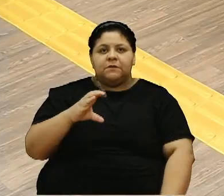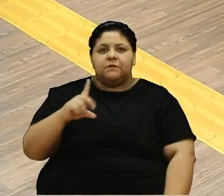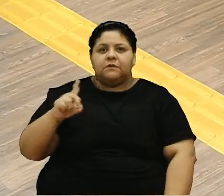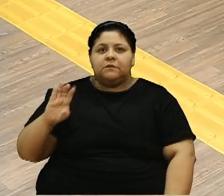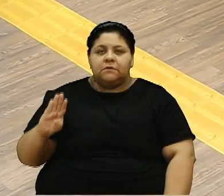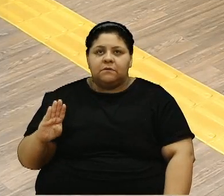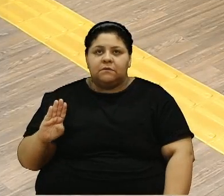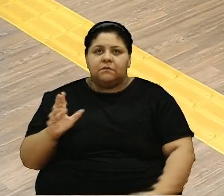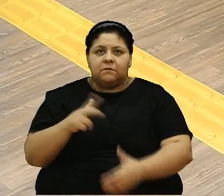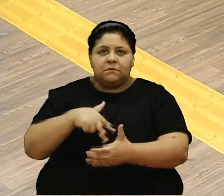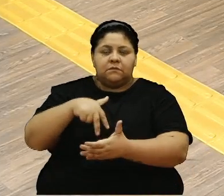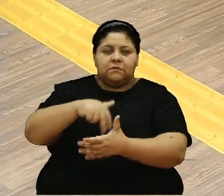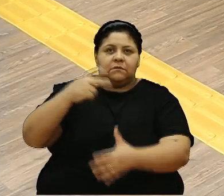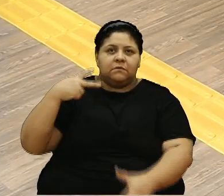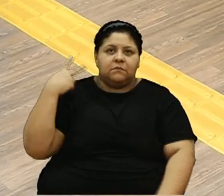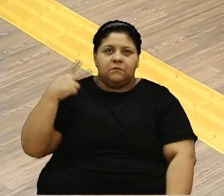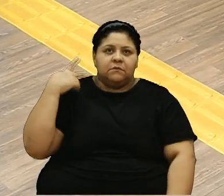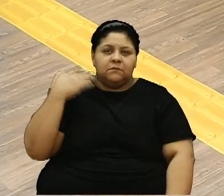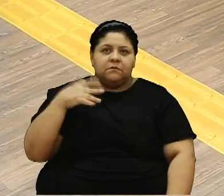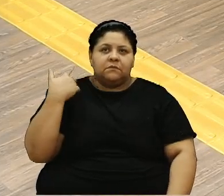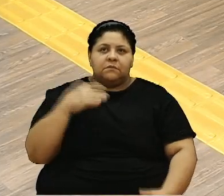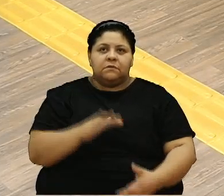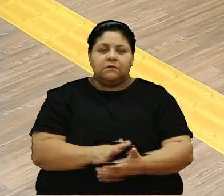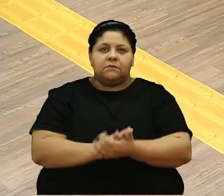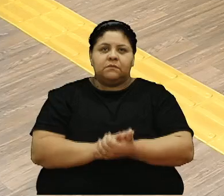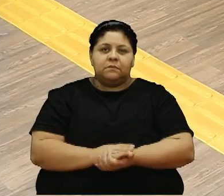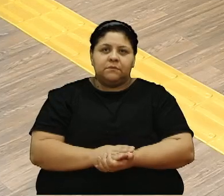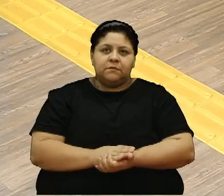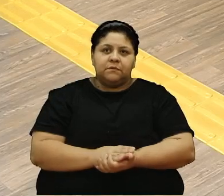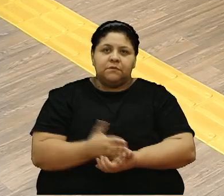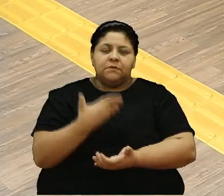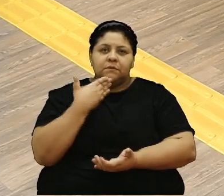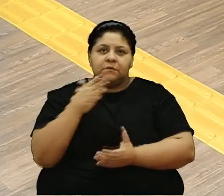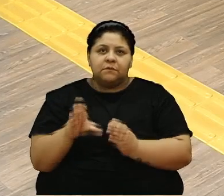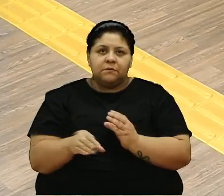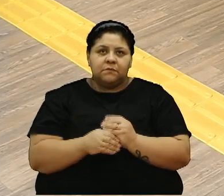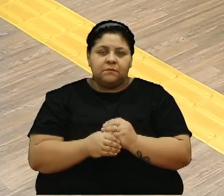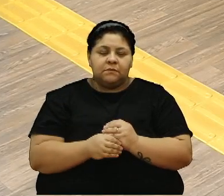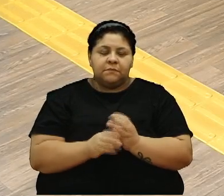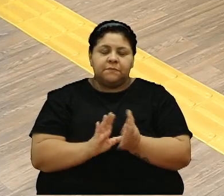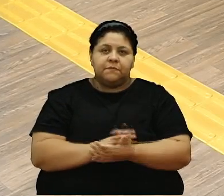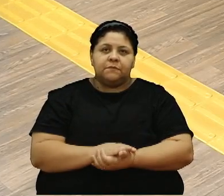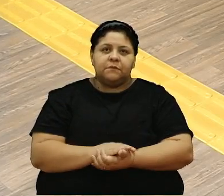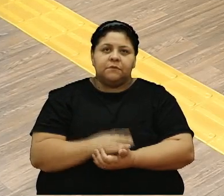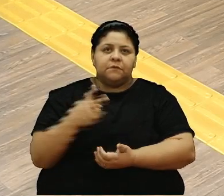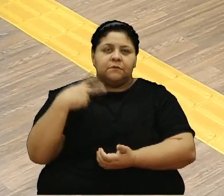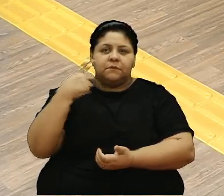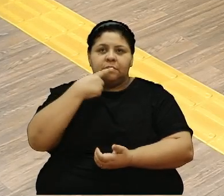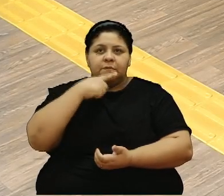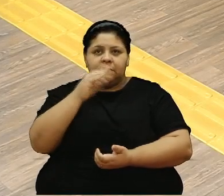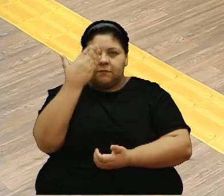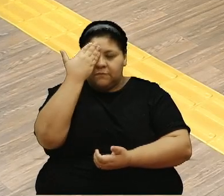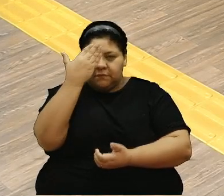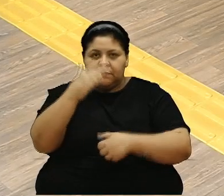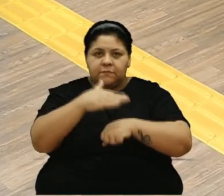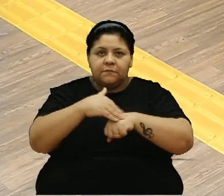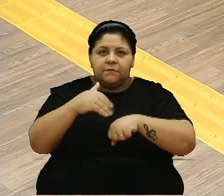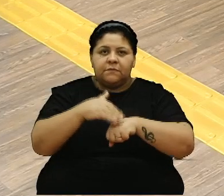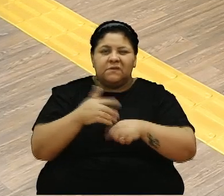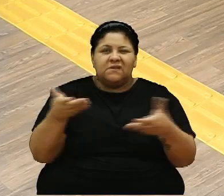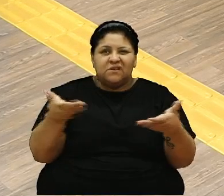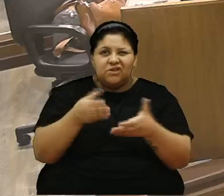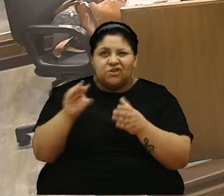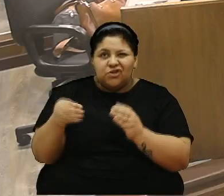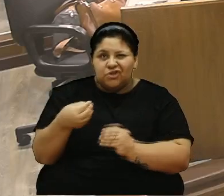Na tribuna, a vereadora Andressa. Peço a parte, vereadora Andressa. Seu a parte, vereador Caleb. Obrigado pela gentileza. Eu só quero